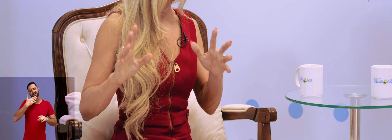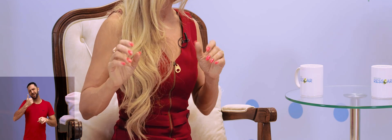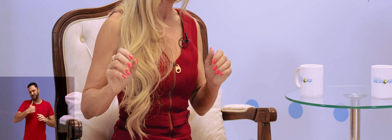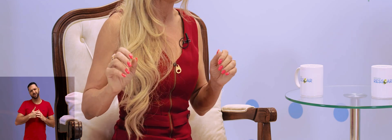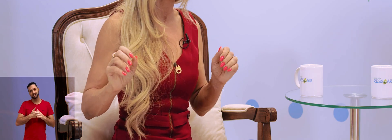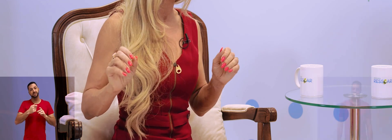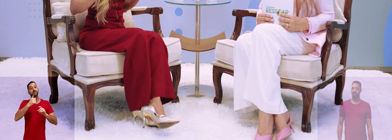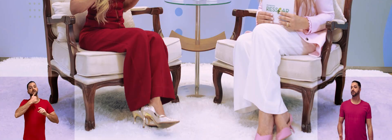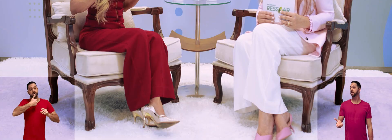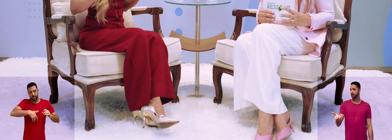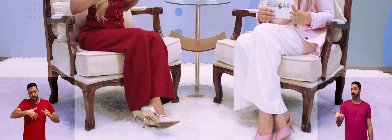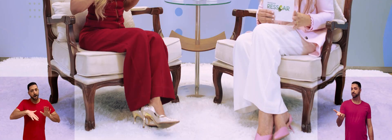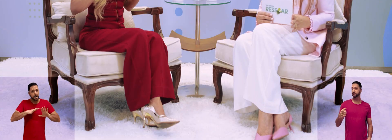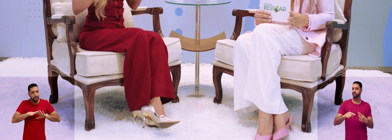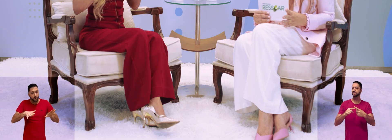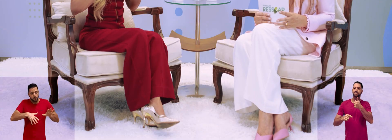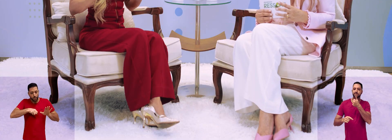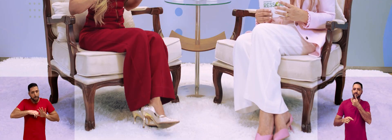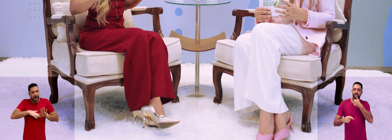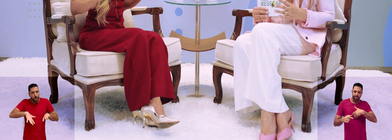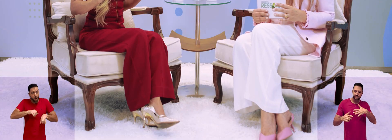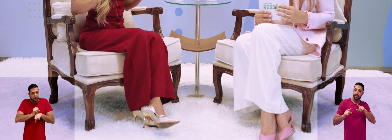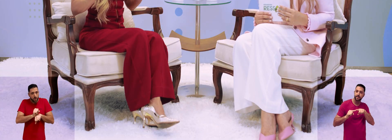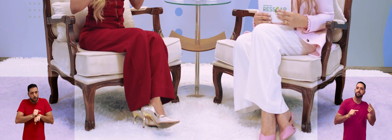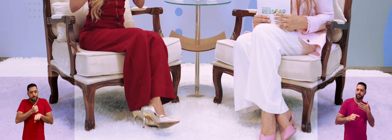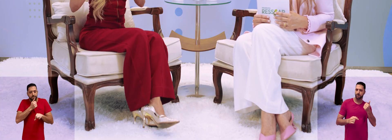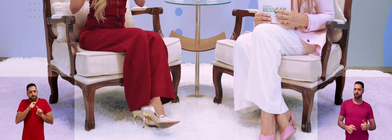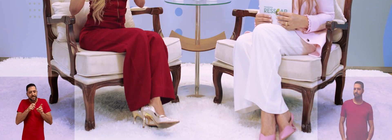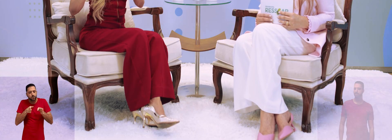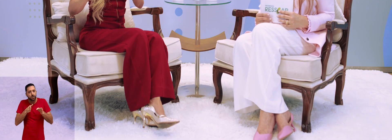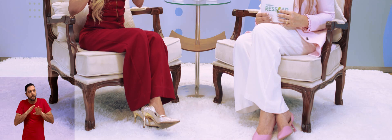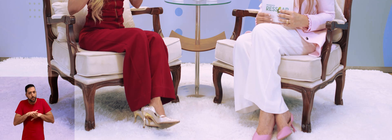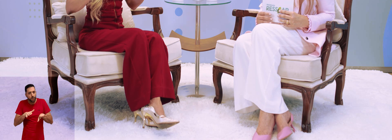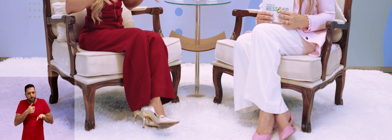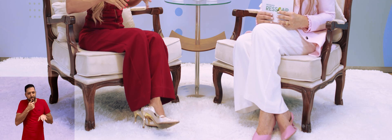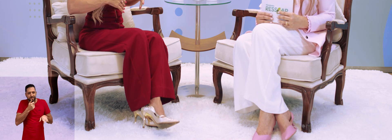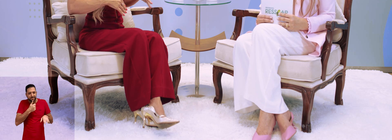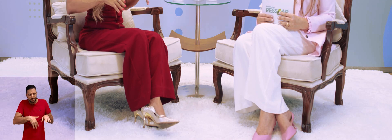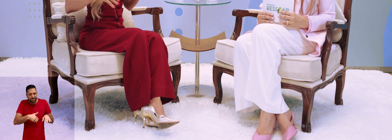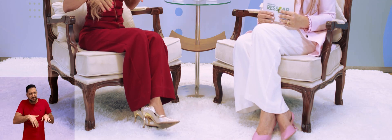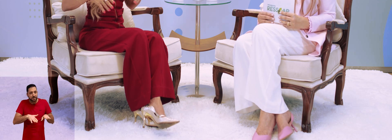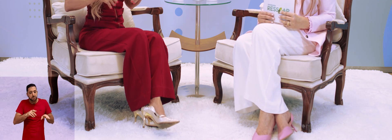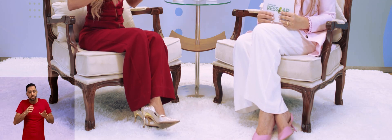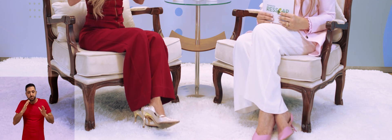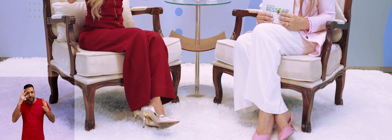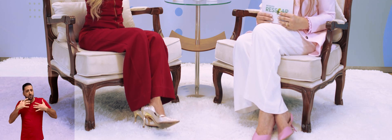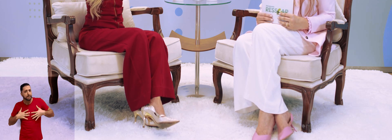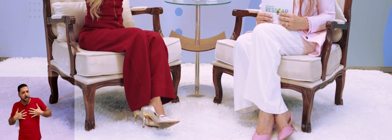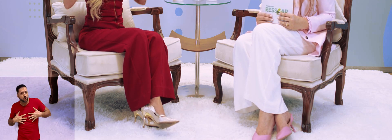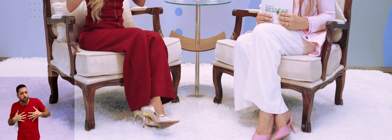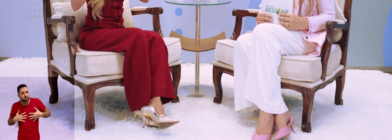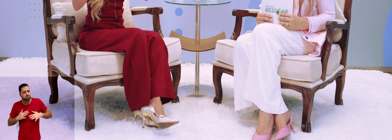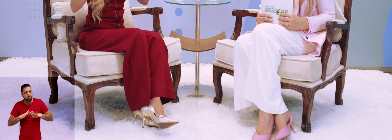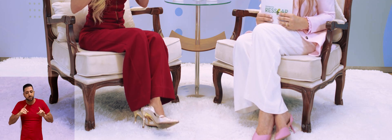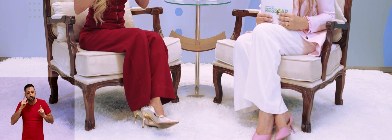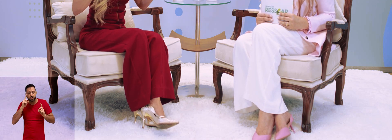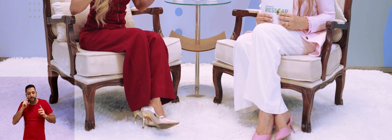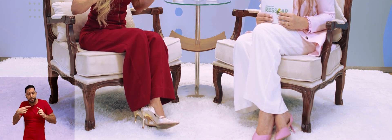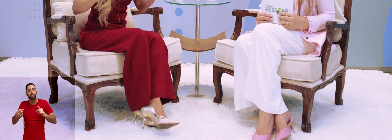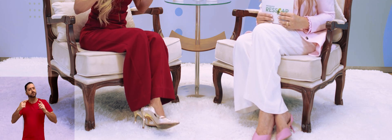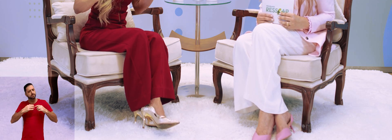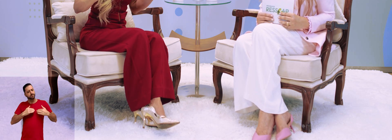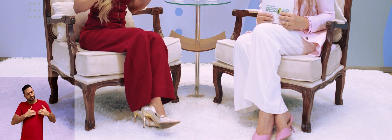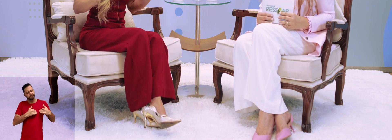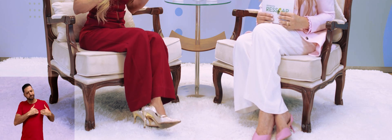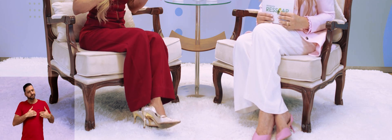coisa, uma vez ao mês. É, pós-menstruação seria o melhor. Quem menstrua? Terminou a menstruação, banho, faz essa rotina